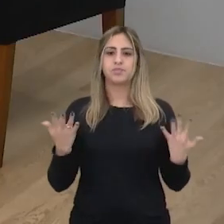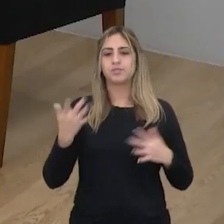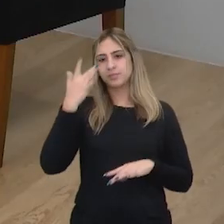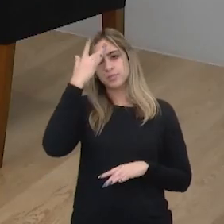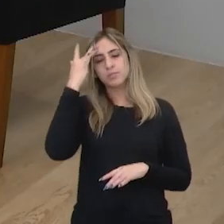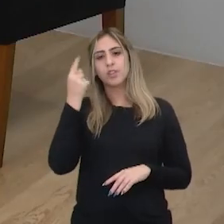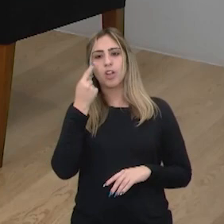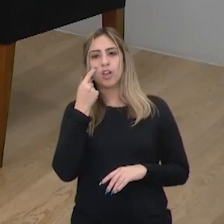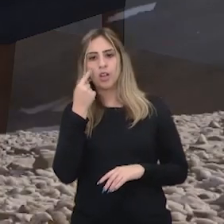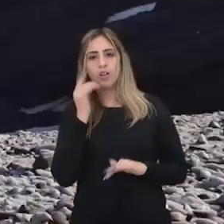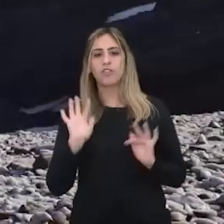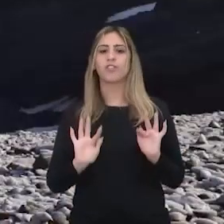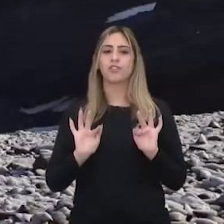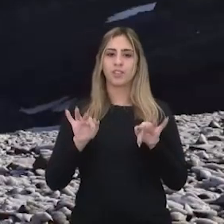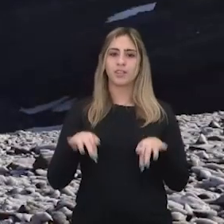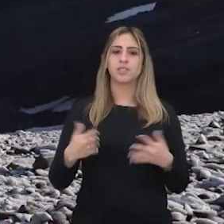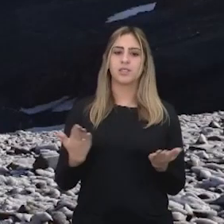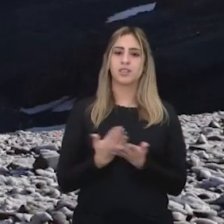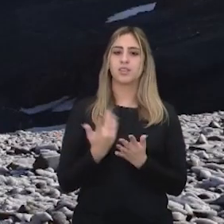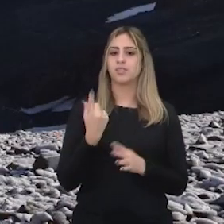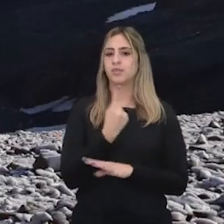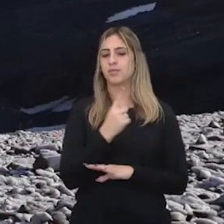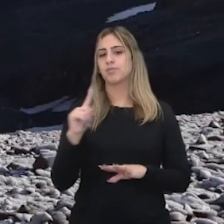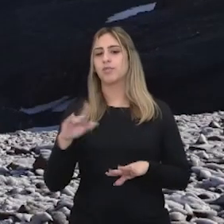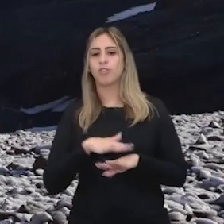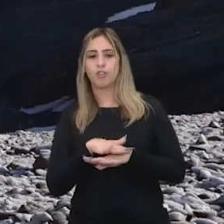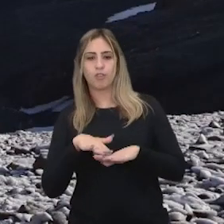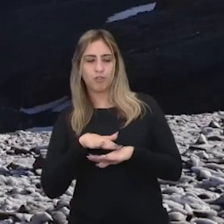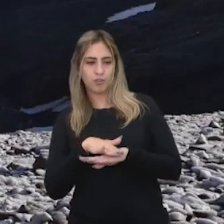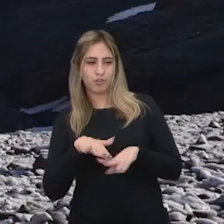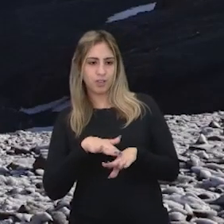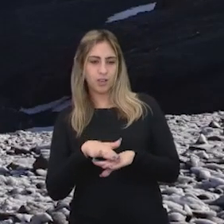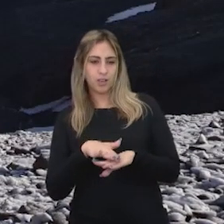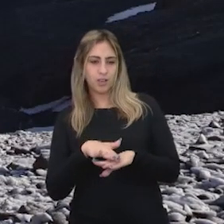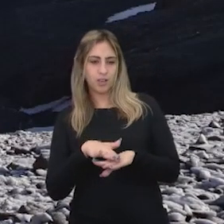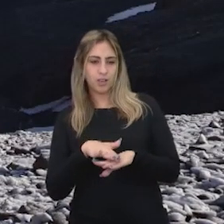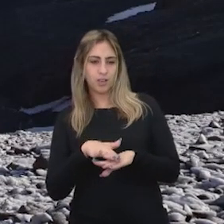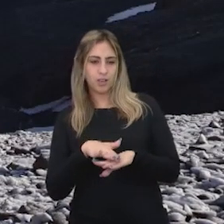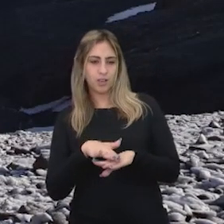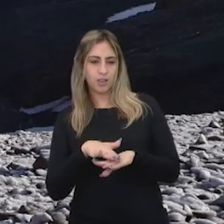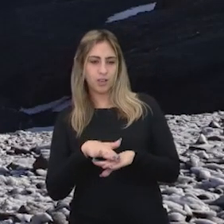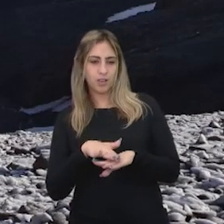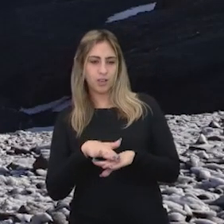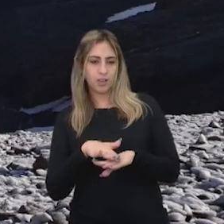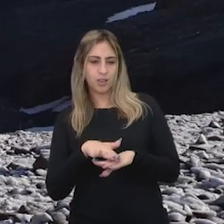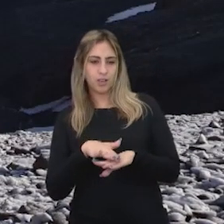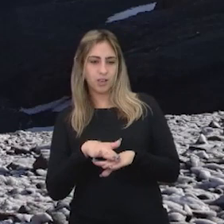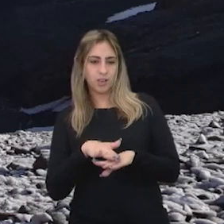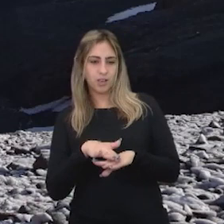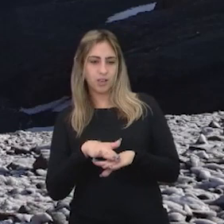Gente, olha só, e finalizando aqui o nosso papo, tá certo?